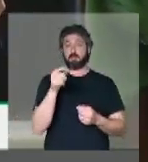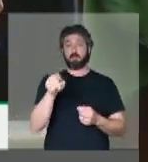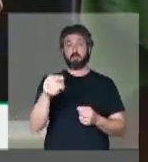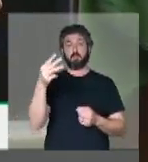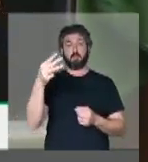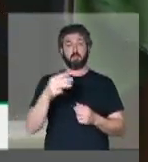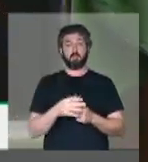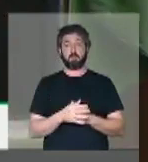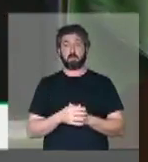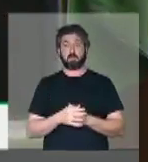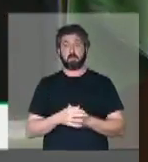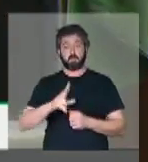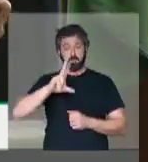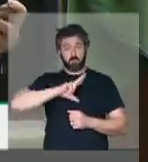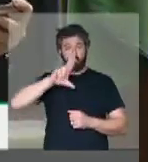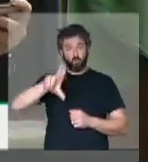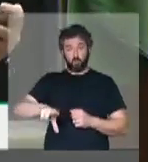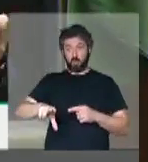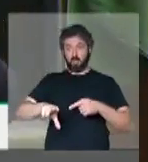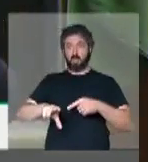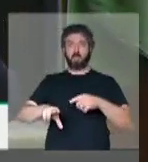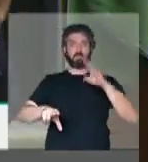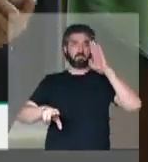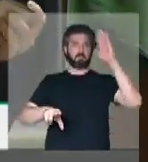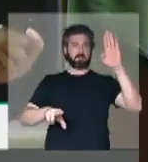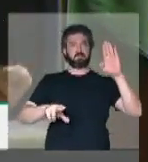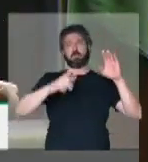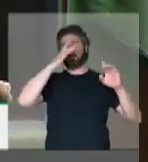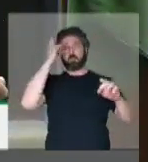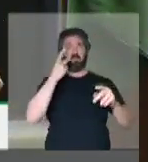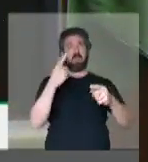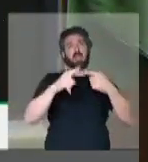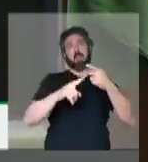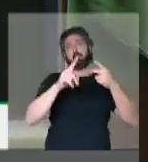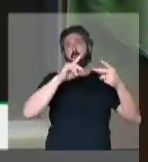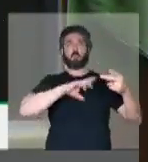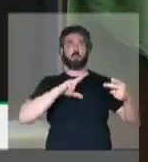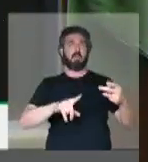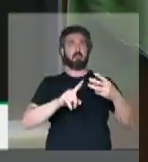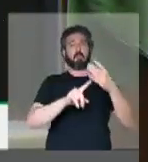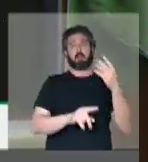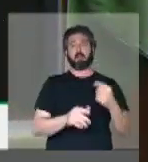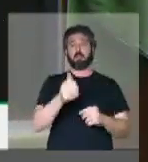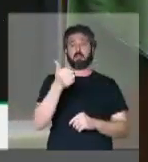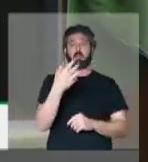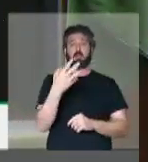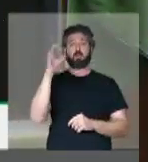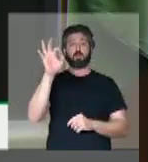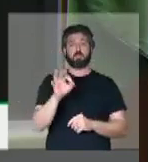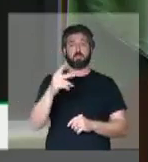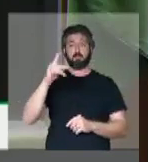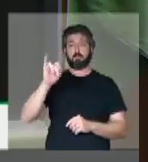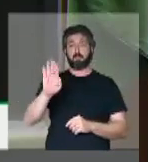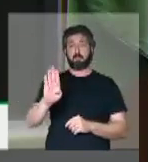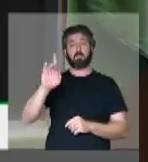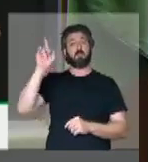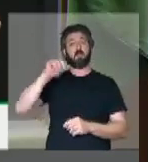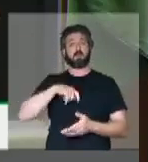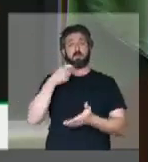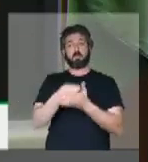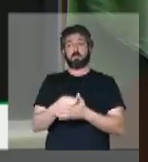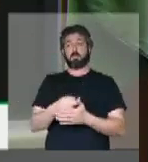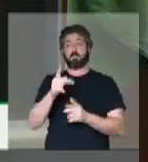16,3%. Portugal, que é um exemplo, tem sido exemplo para tanta gente, gasta 14% do seu PIB